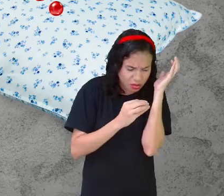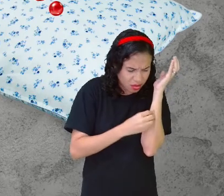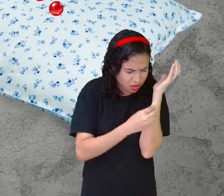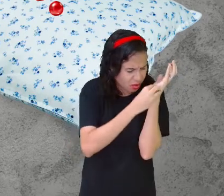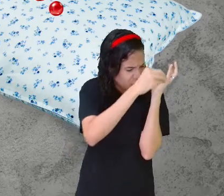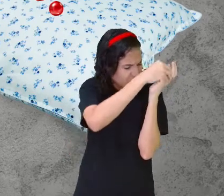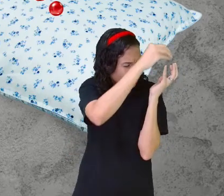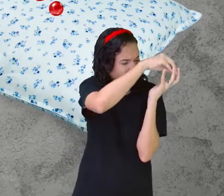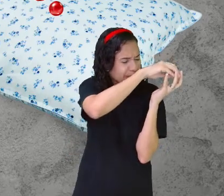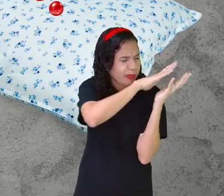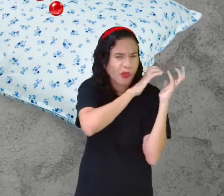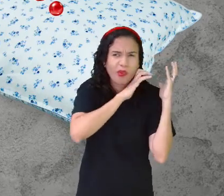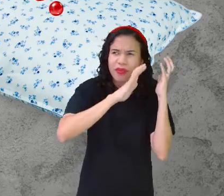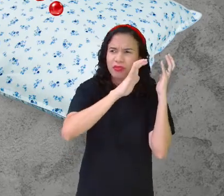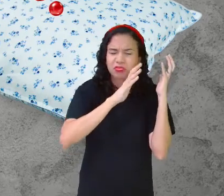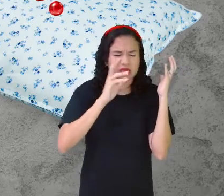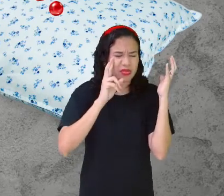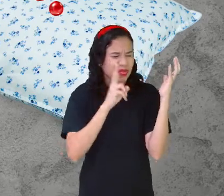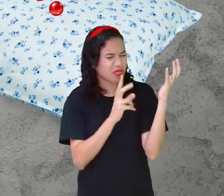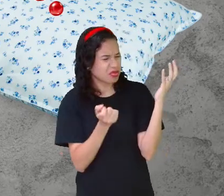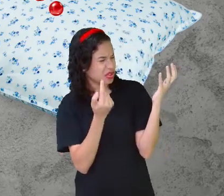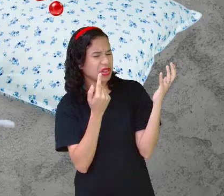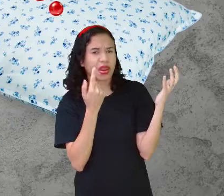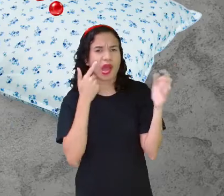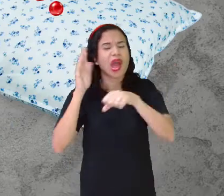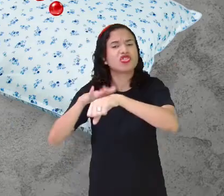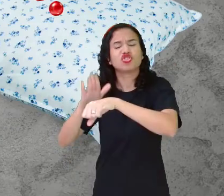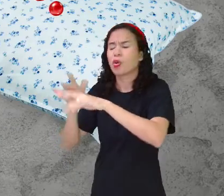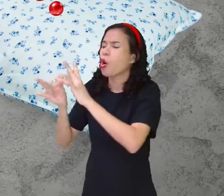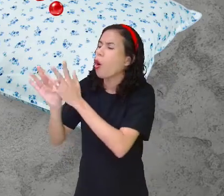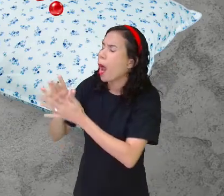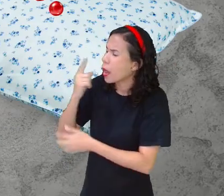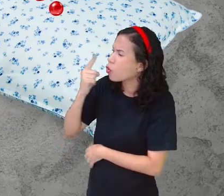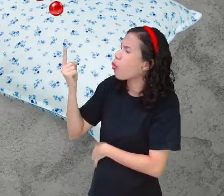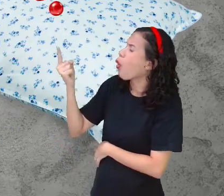escuras. Ela achou aquilo muito estranho e chamou Jordão para ver.